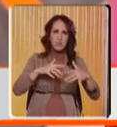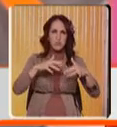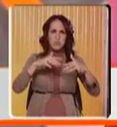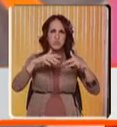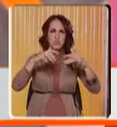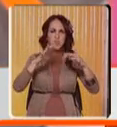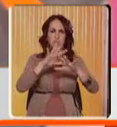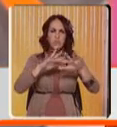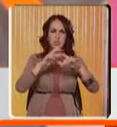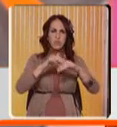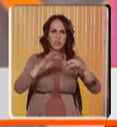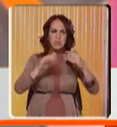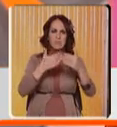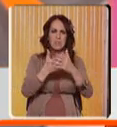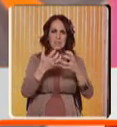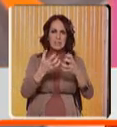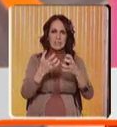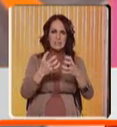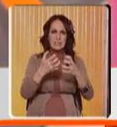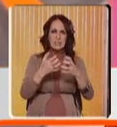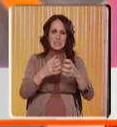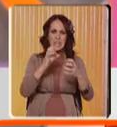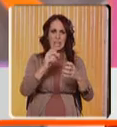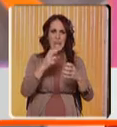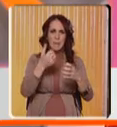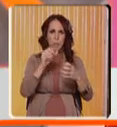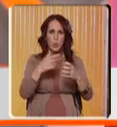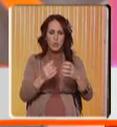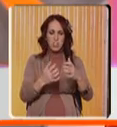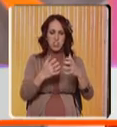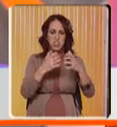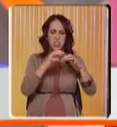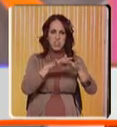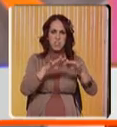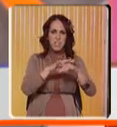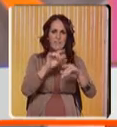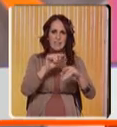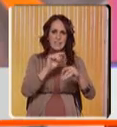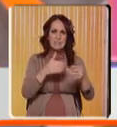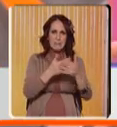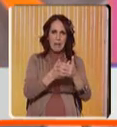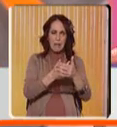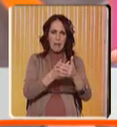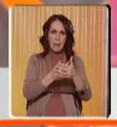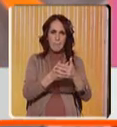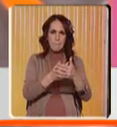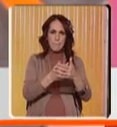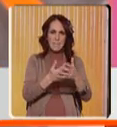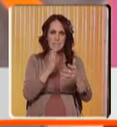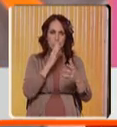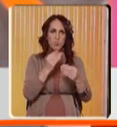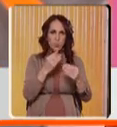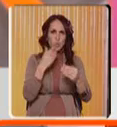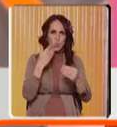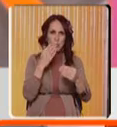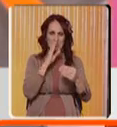brasas, forma-se um complexo que são os hidrocarbonetos cíclicos. E são esses hidrocarbonetos que, em excesso, ou